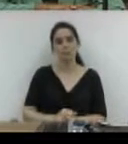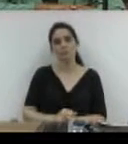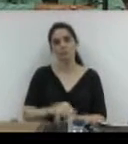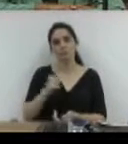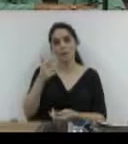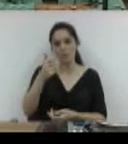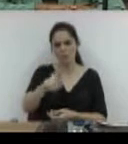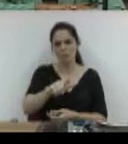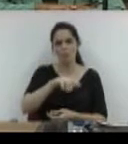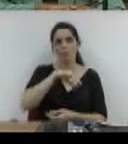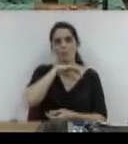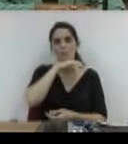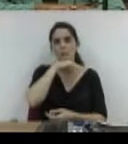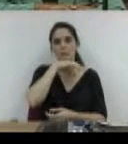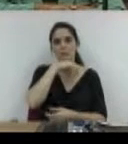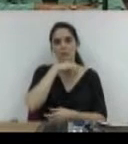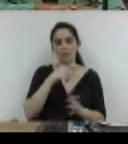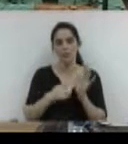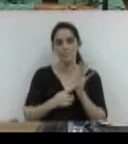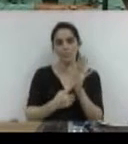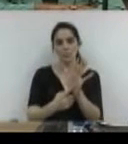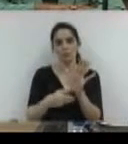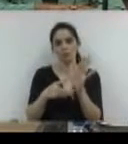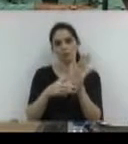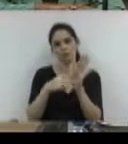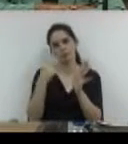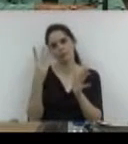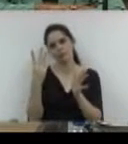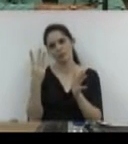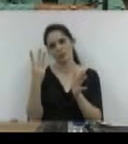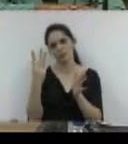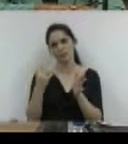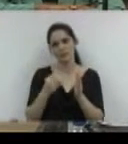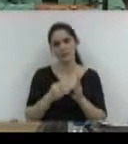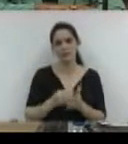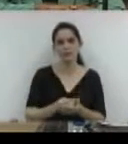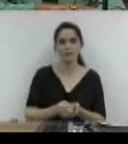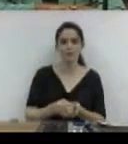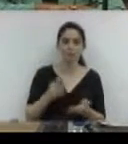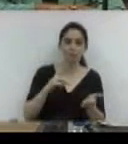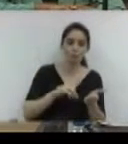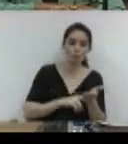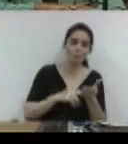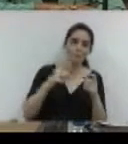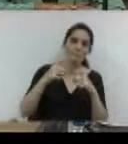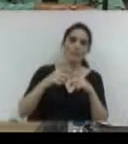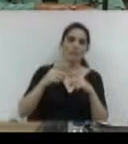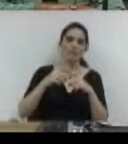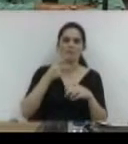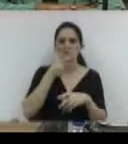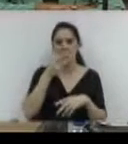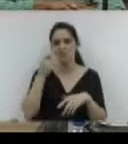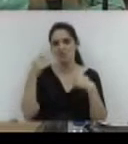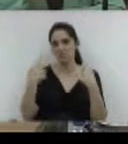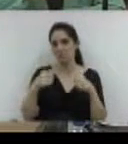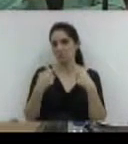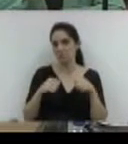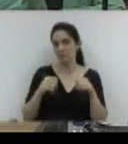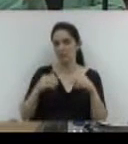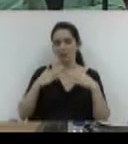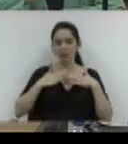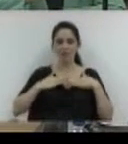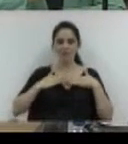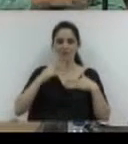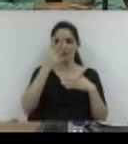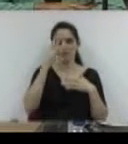o investigado apresentou um terceiro atestado médico, com recomendação de repouso de 3 dias, a contar